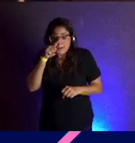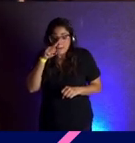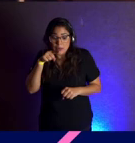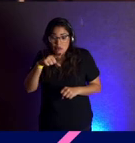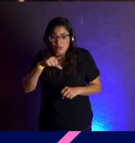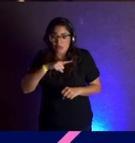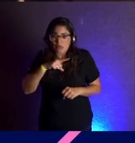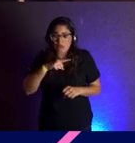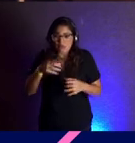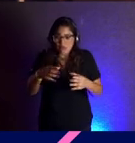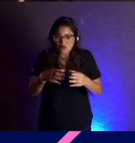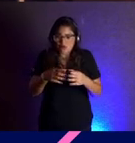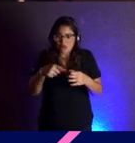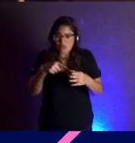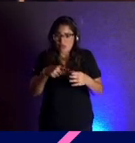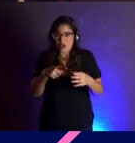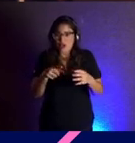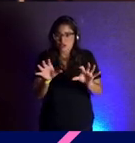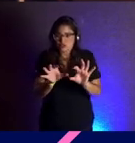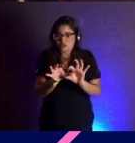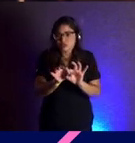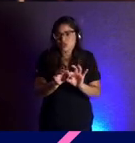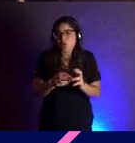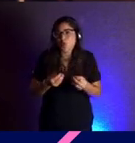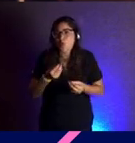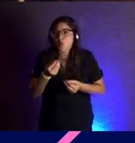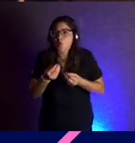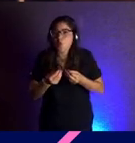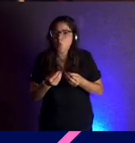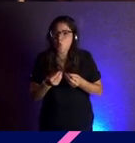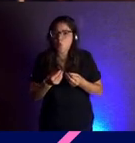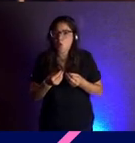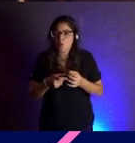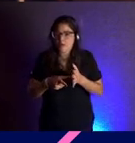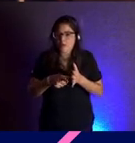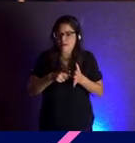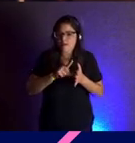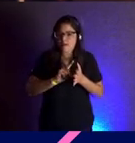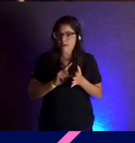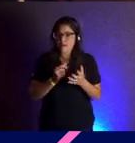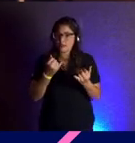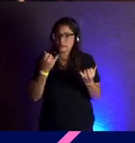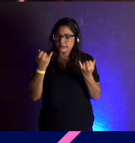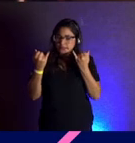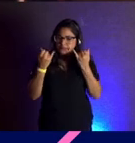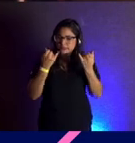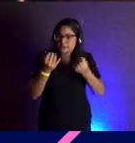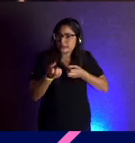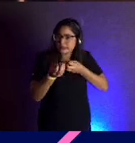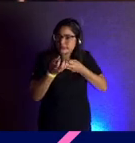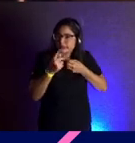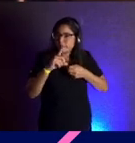determinada comunidade está associada, para que ela esteja informada o suficiente, para quando